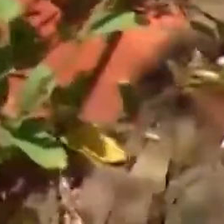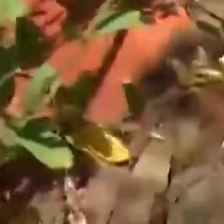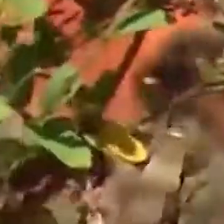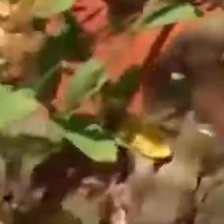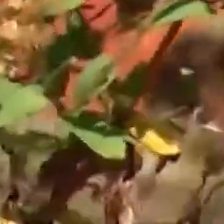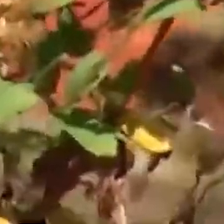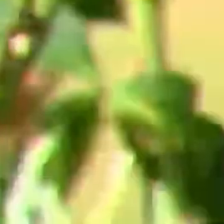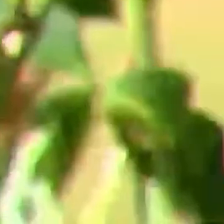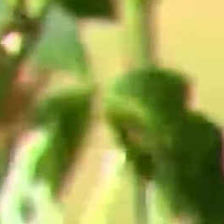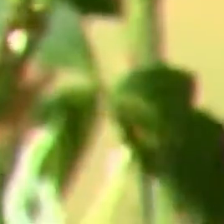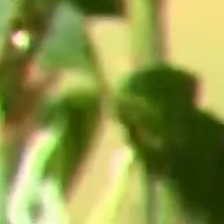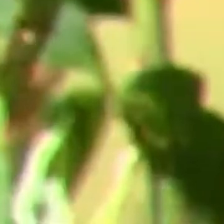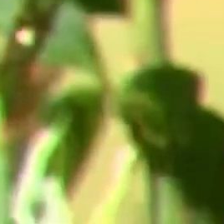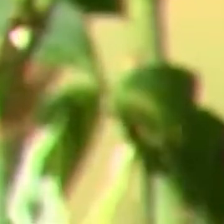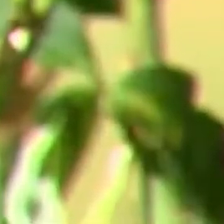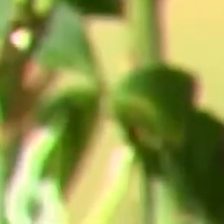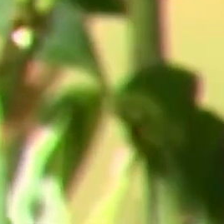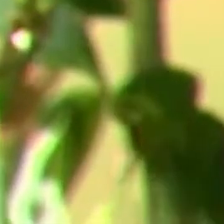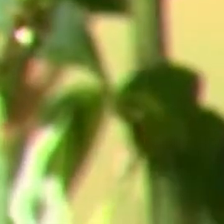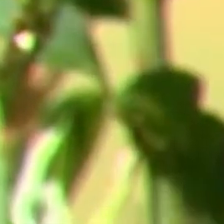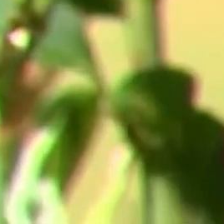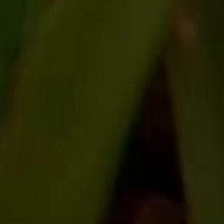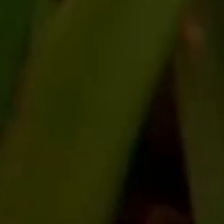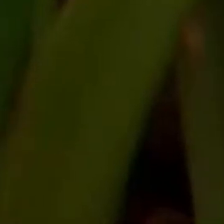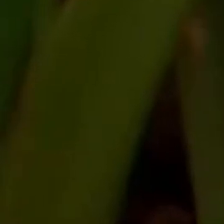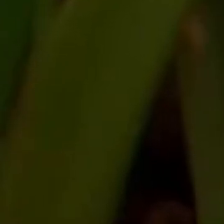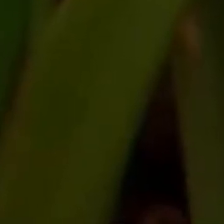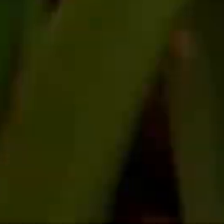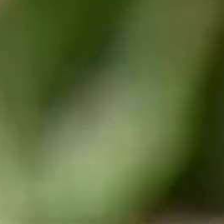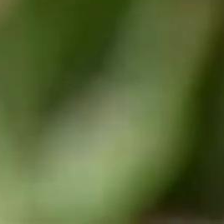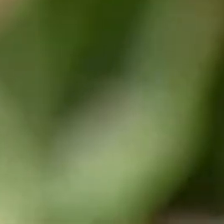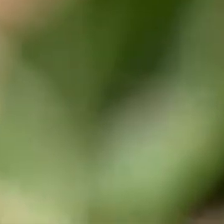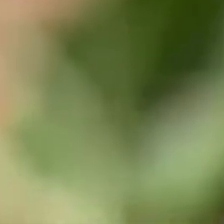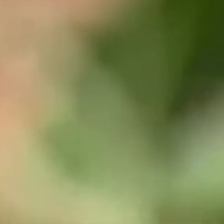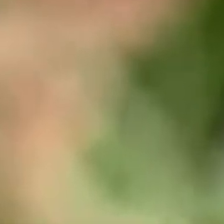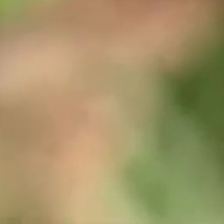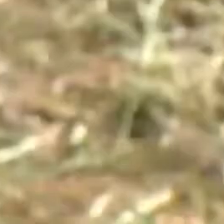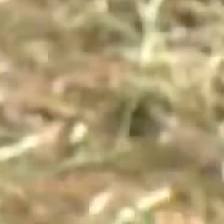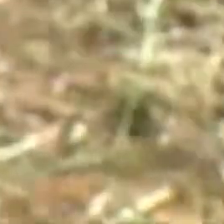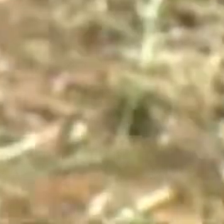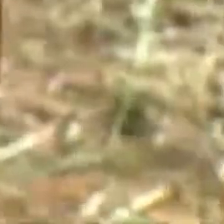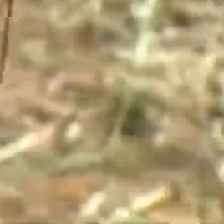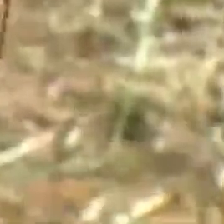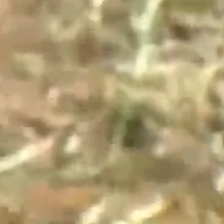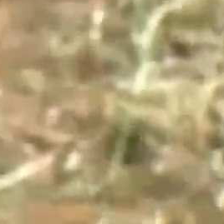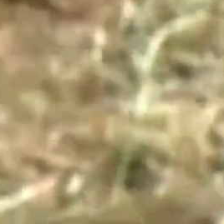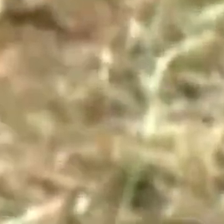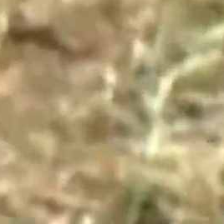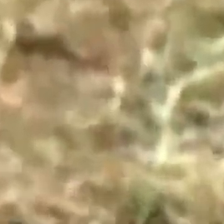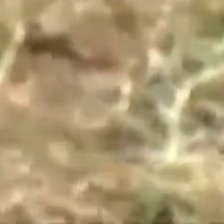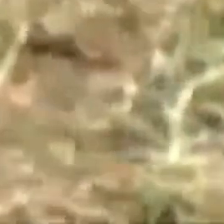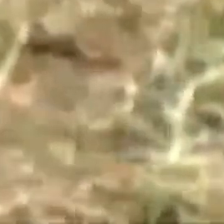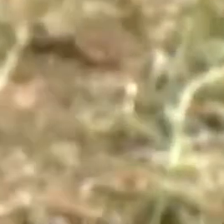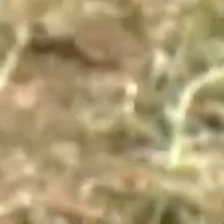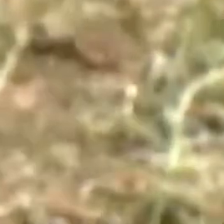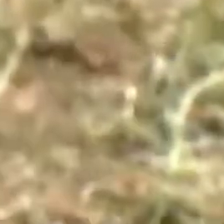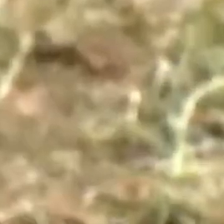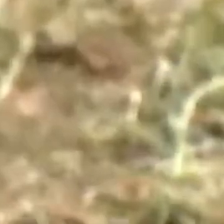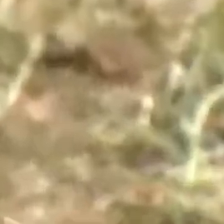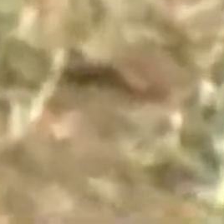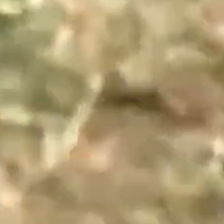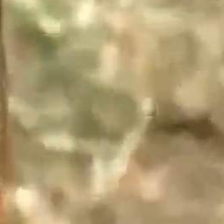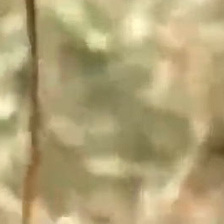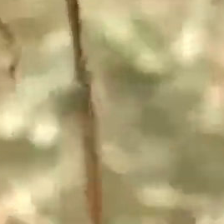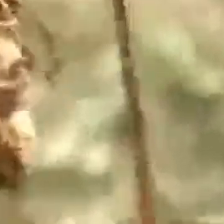são os cheiros. Ali se sente aroma de cúrcuma, do gengibre e de outros tantos alimentos que se